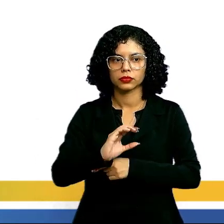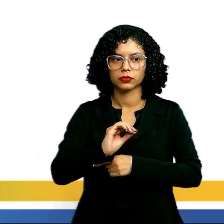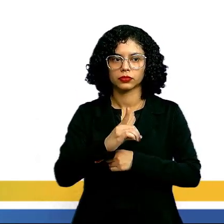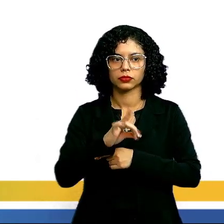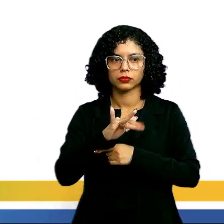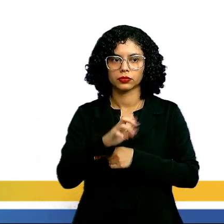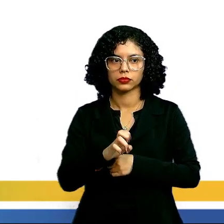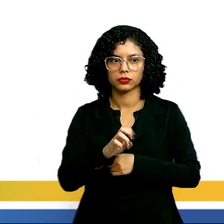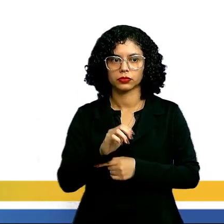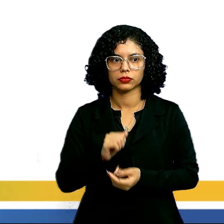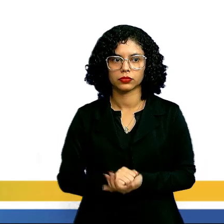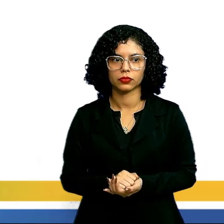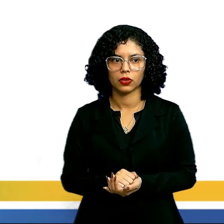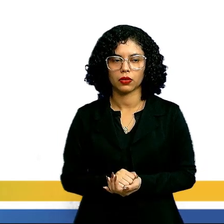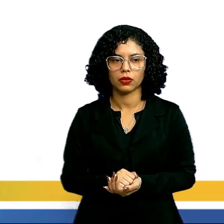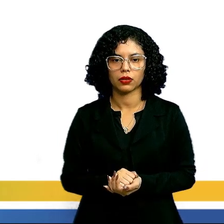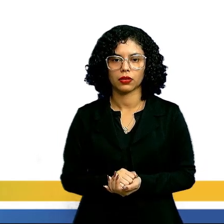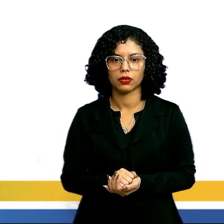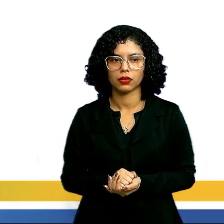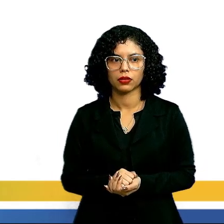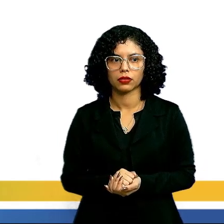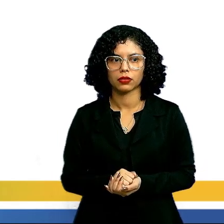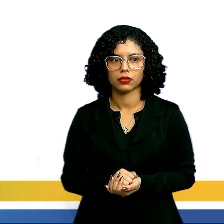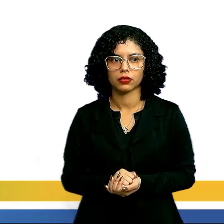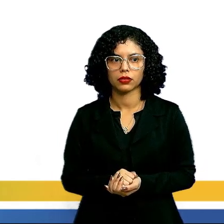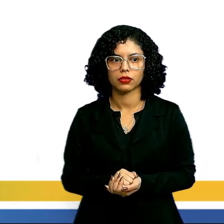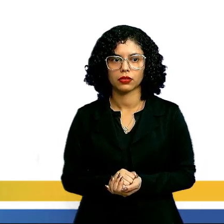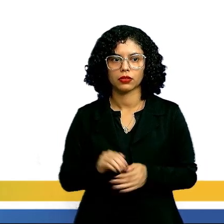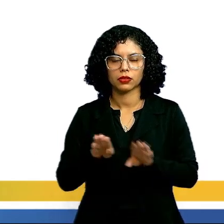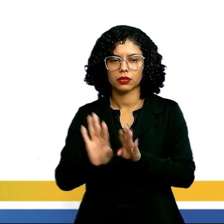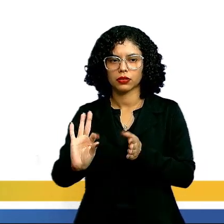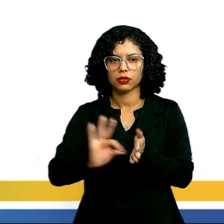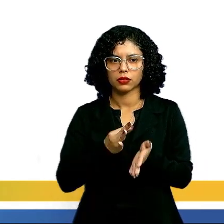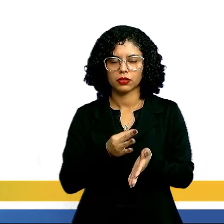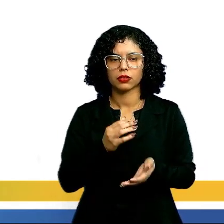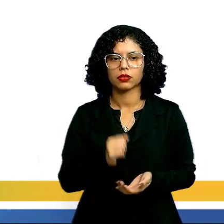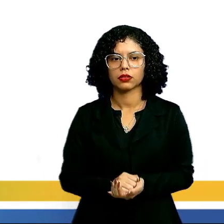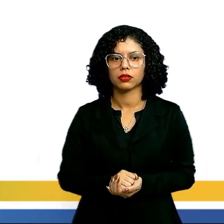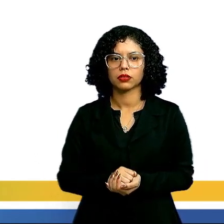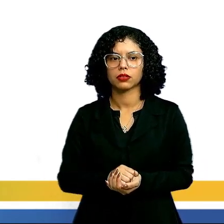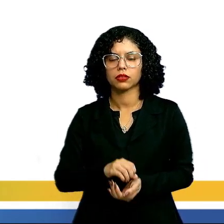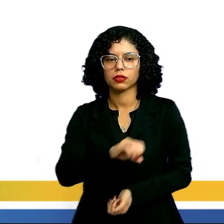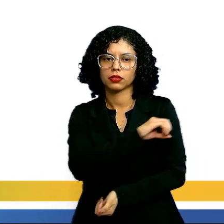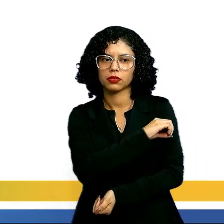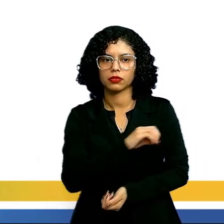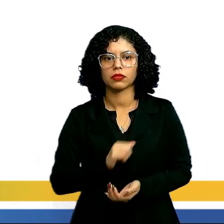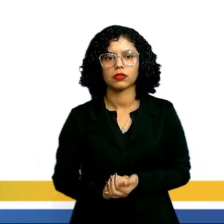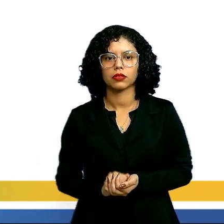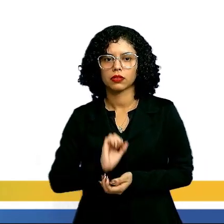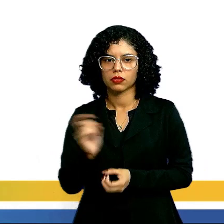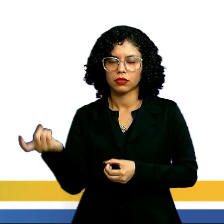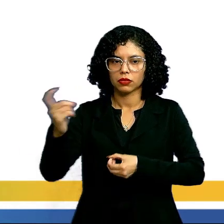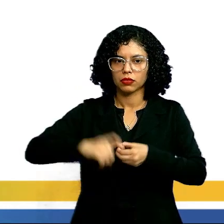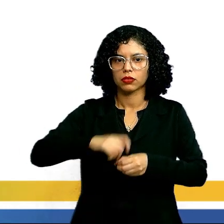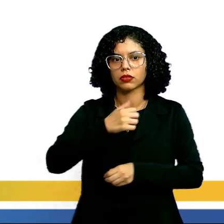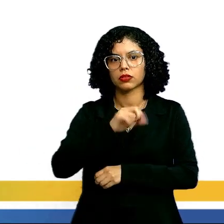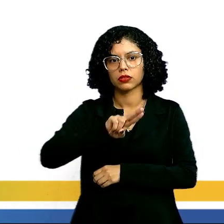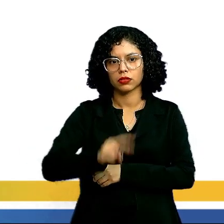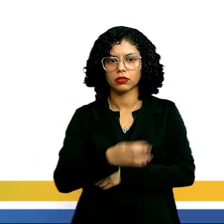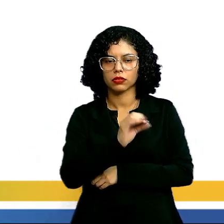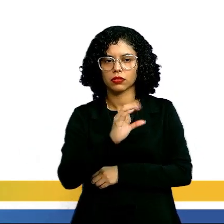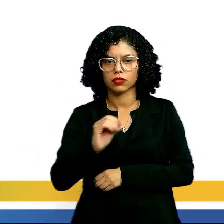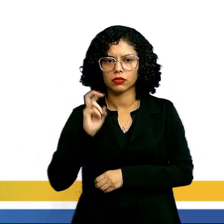Ou a PICE de crianças matriculadas na creche foi por volta